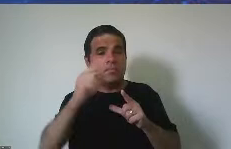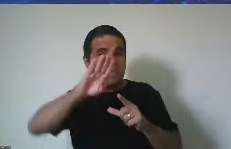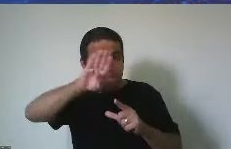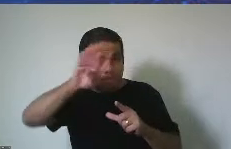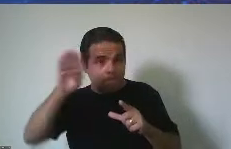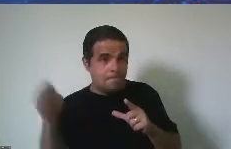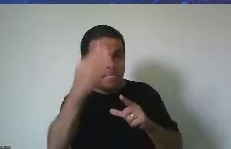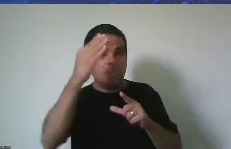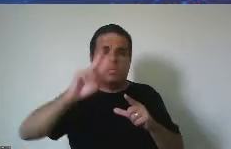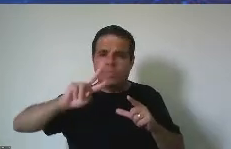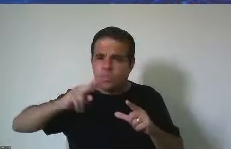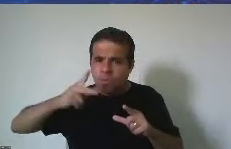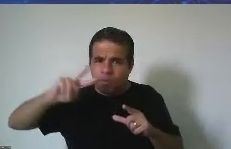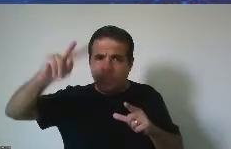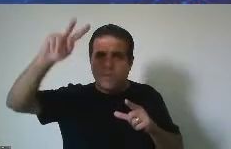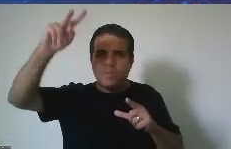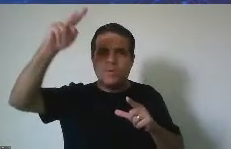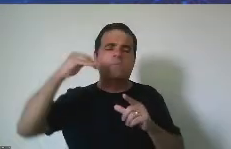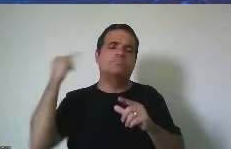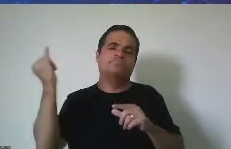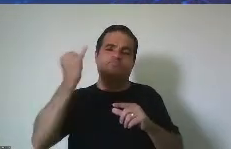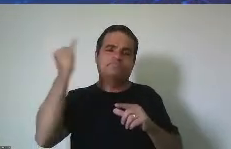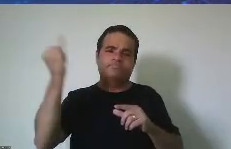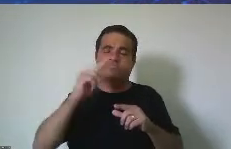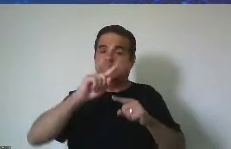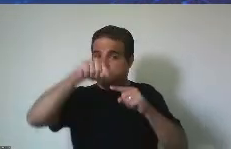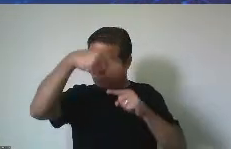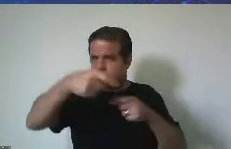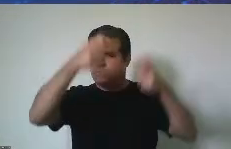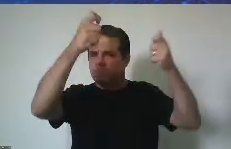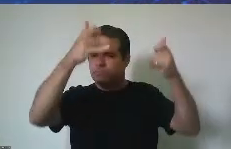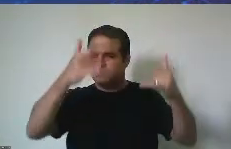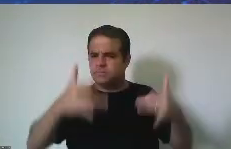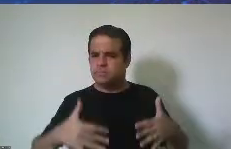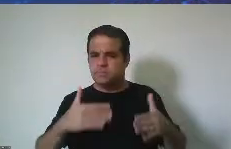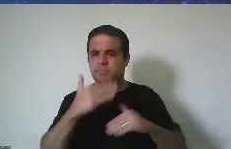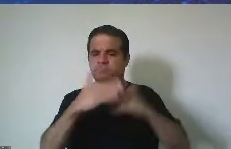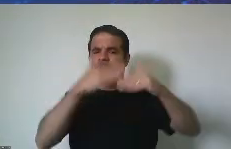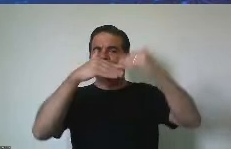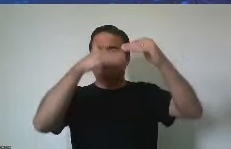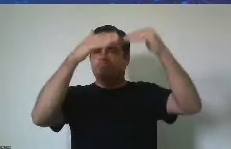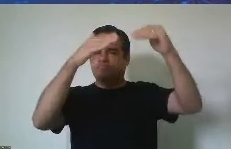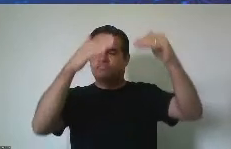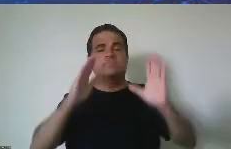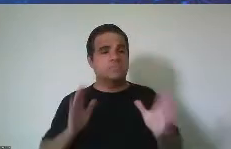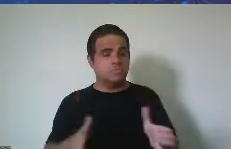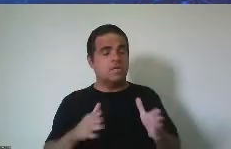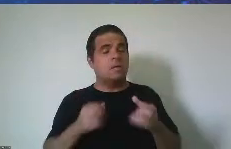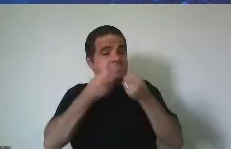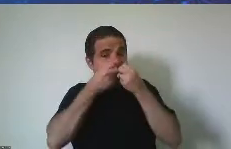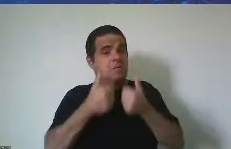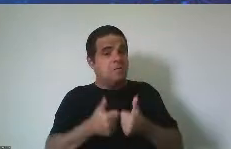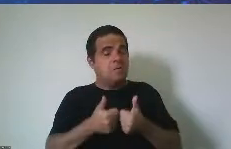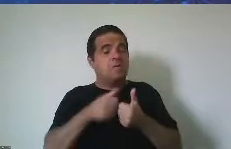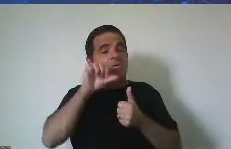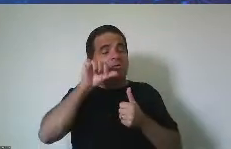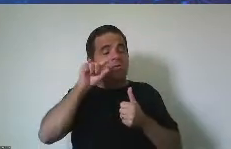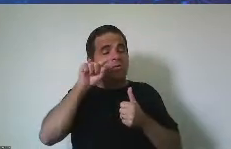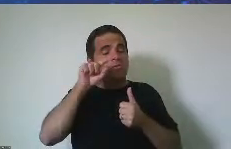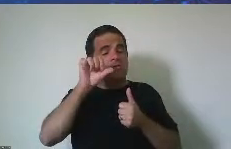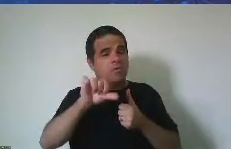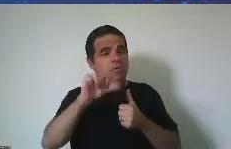com potencial de crescimento muito importante que eu vou comentar daqui a pouco então o crescimento potencial um crescimento ponderado de 92%